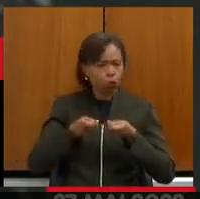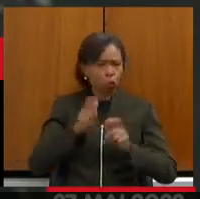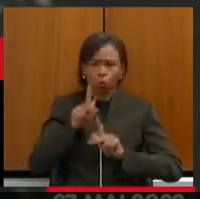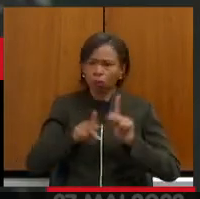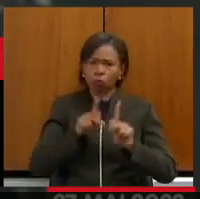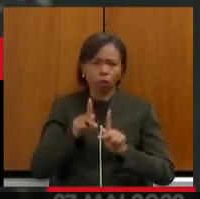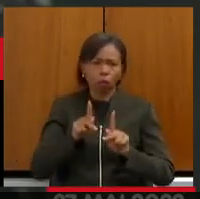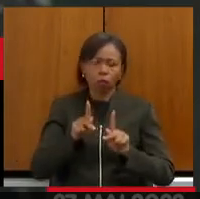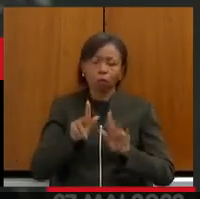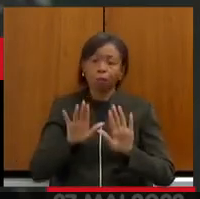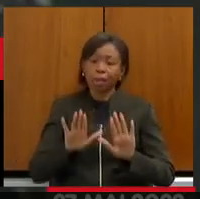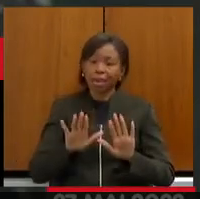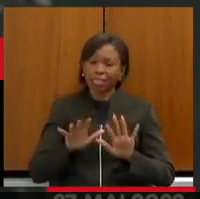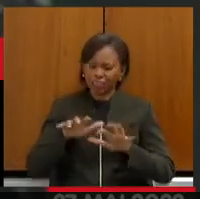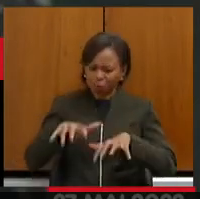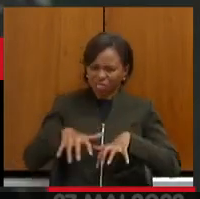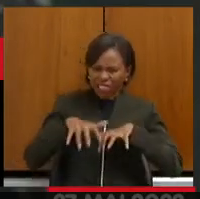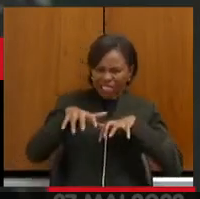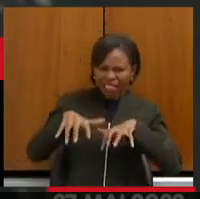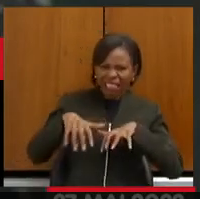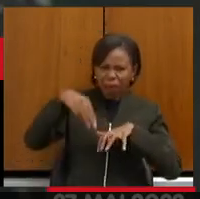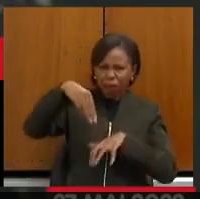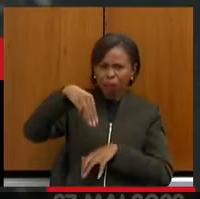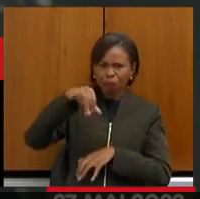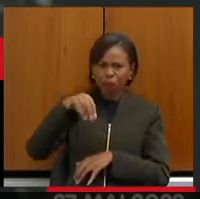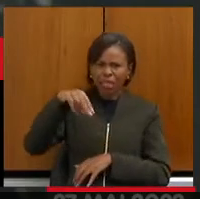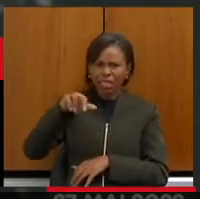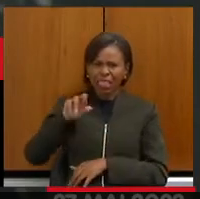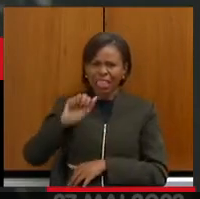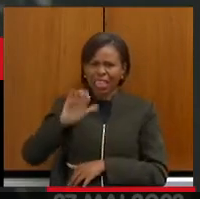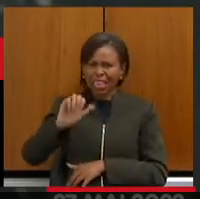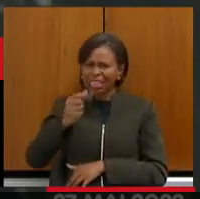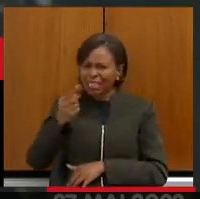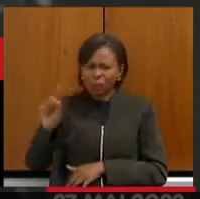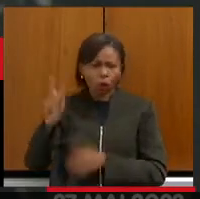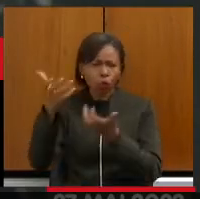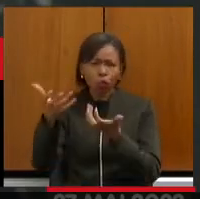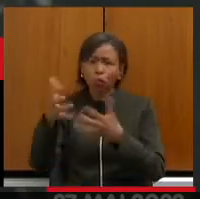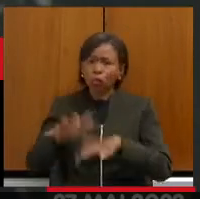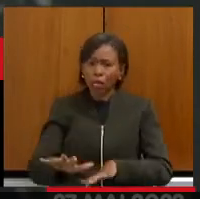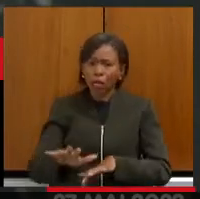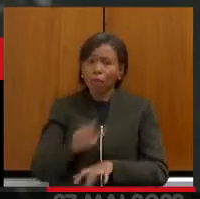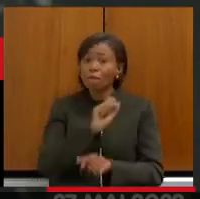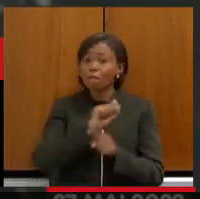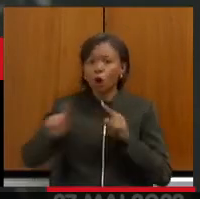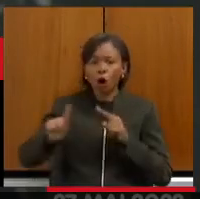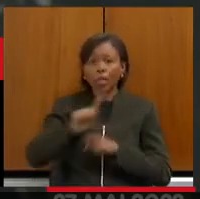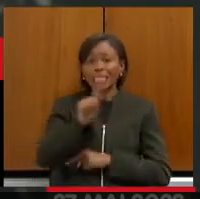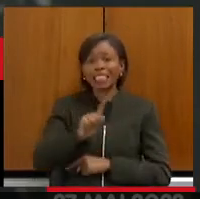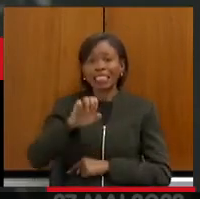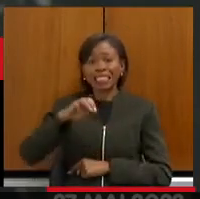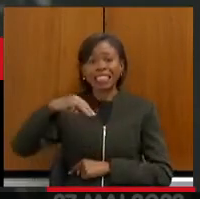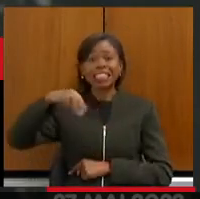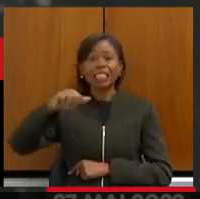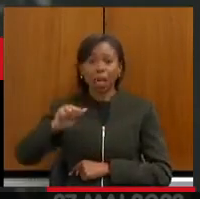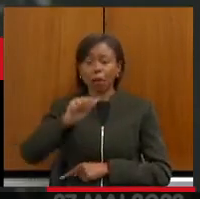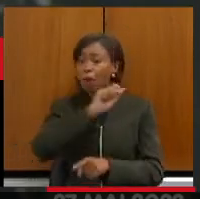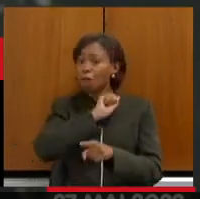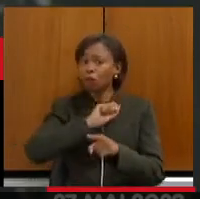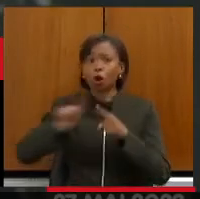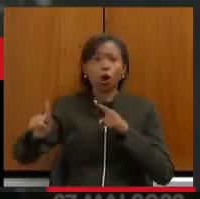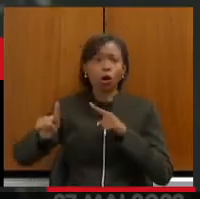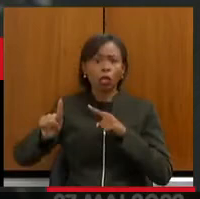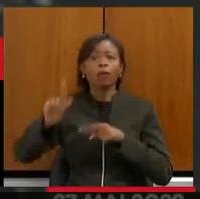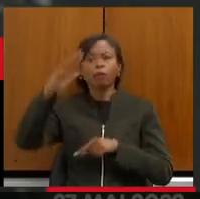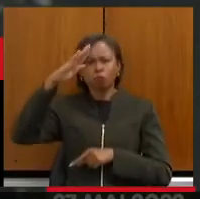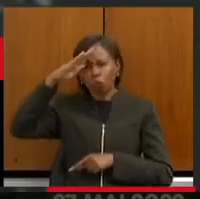nós somos fora Zema que compactua com esse tipo de modelo assassino nós somos também fora